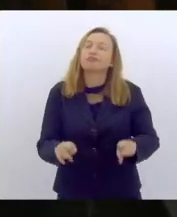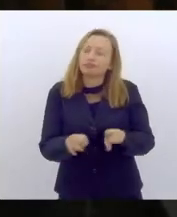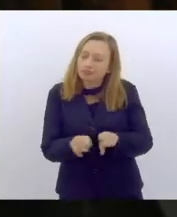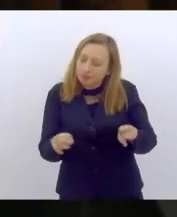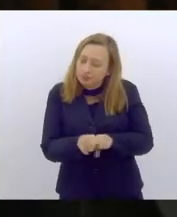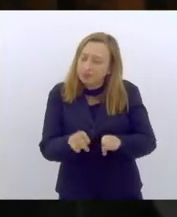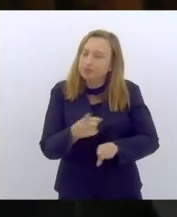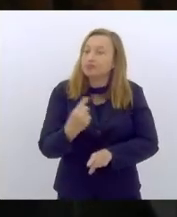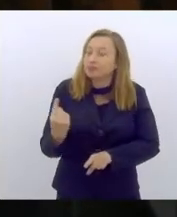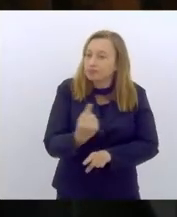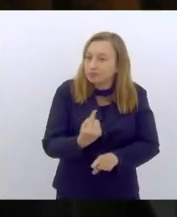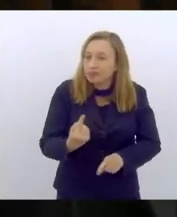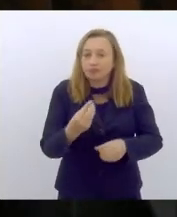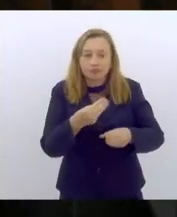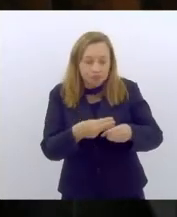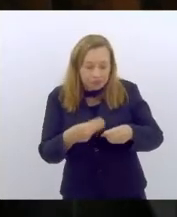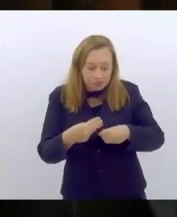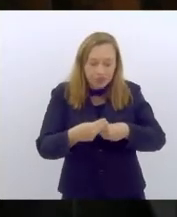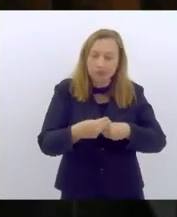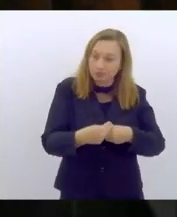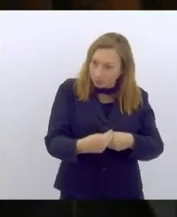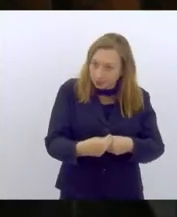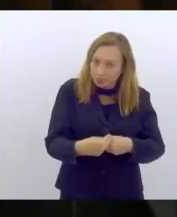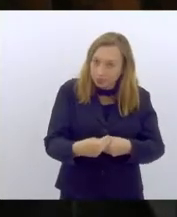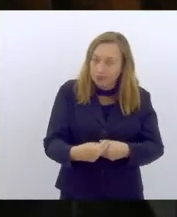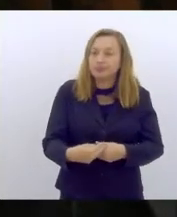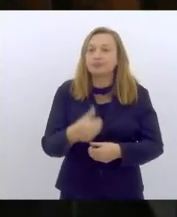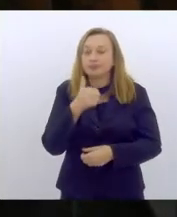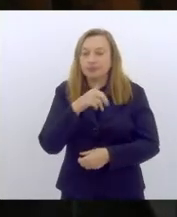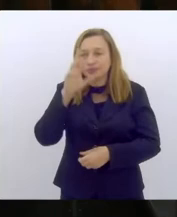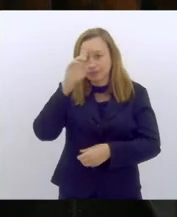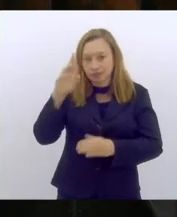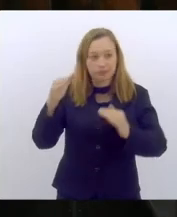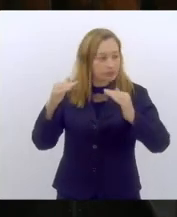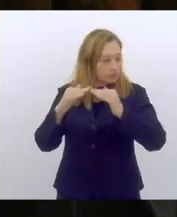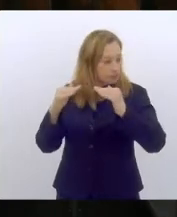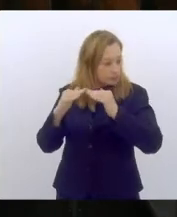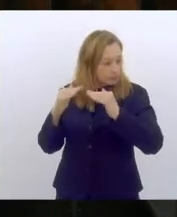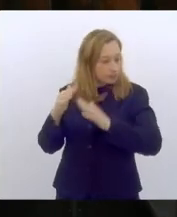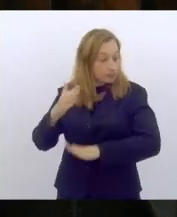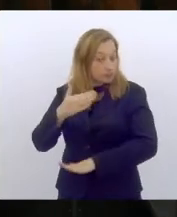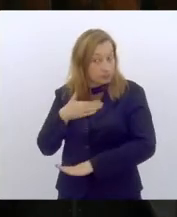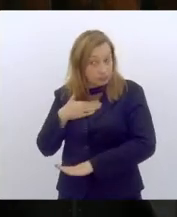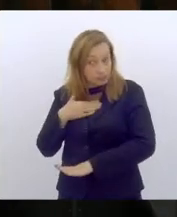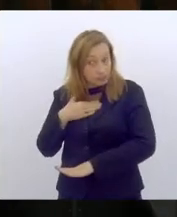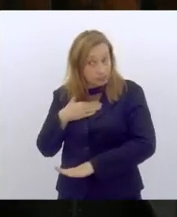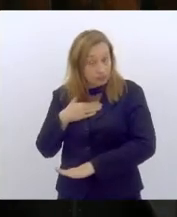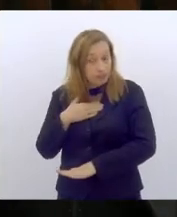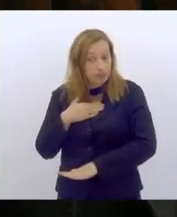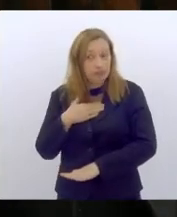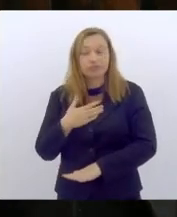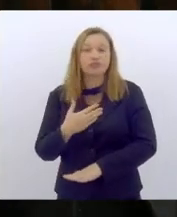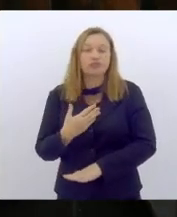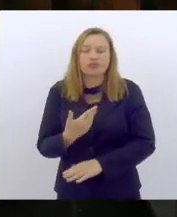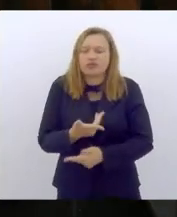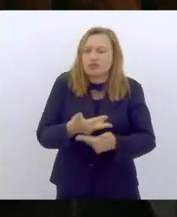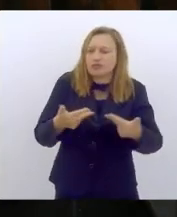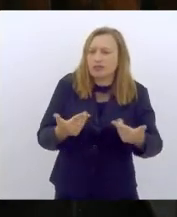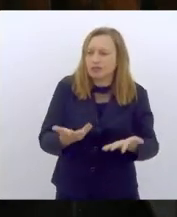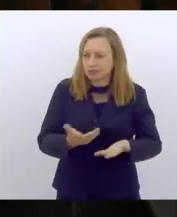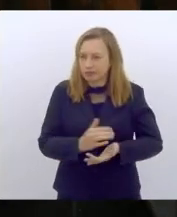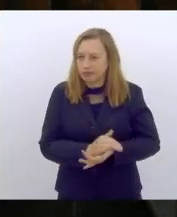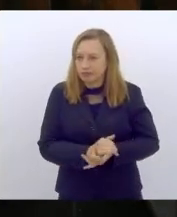dos nossos municípios a senhora concordaria comigo que de muito